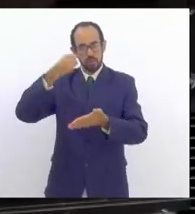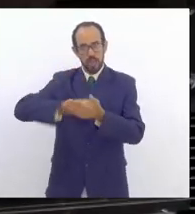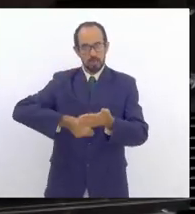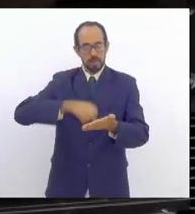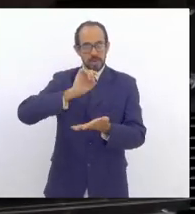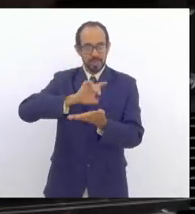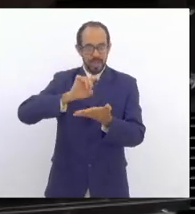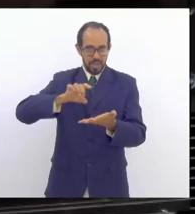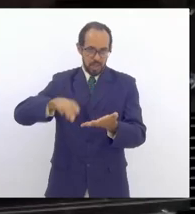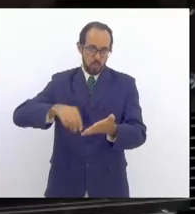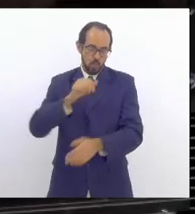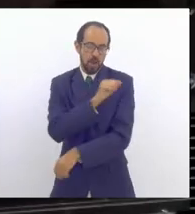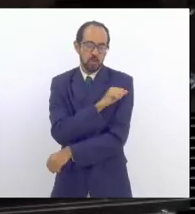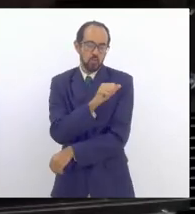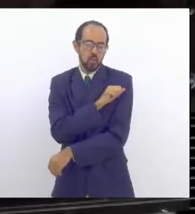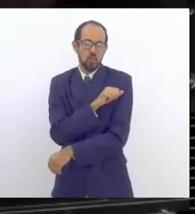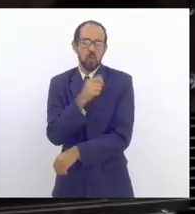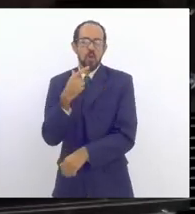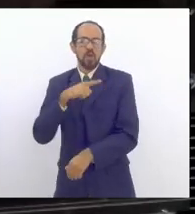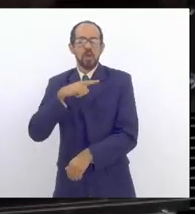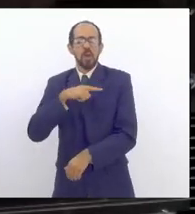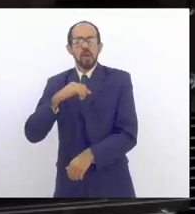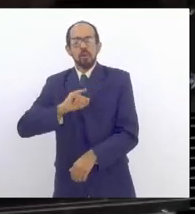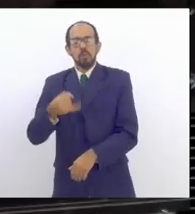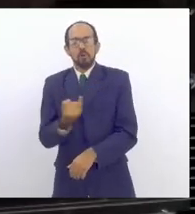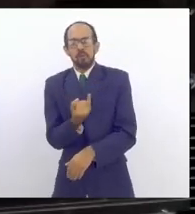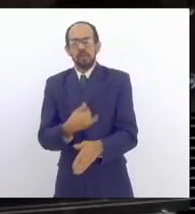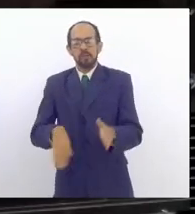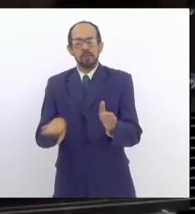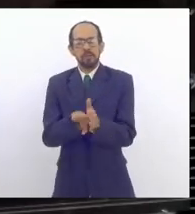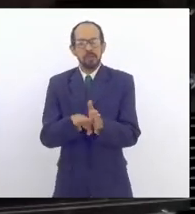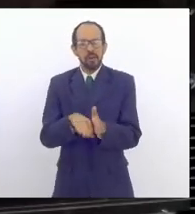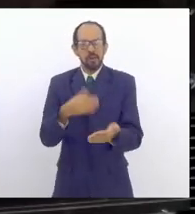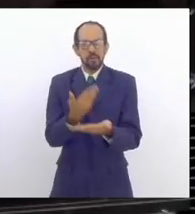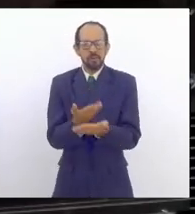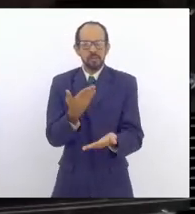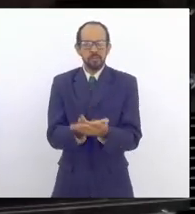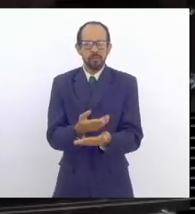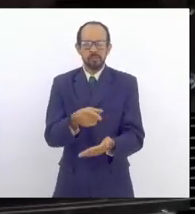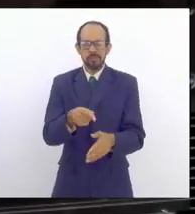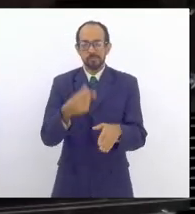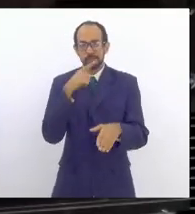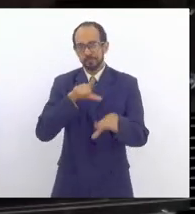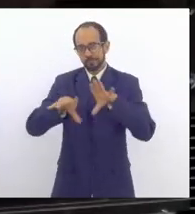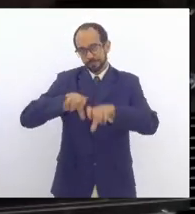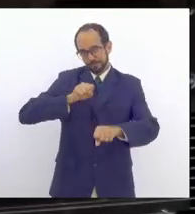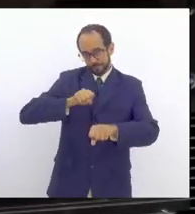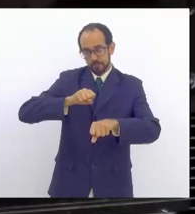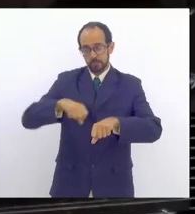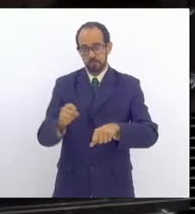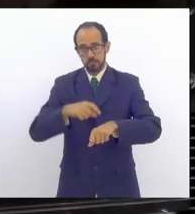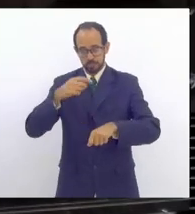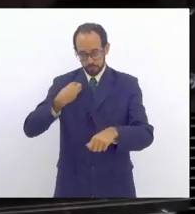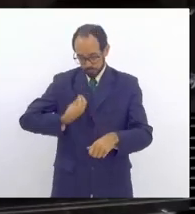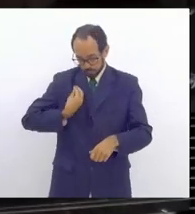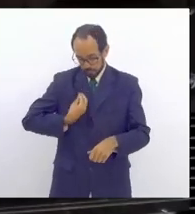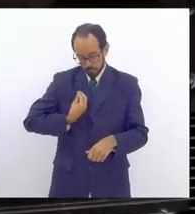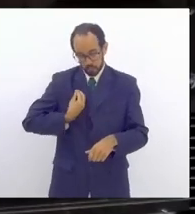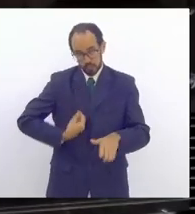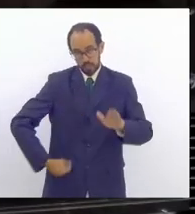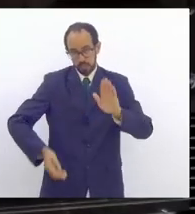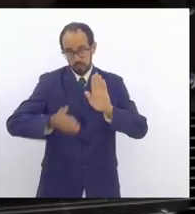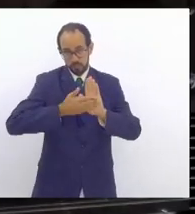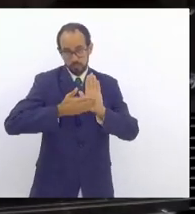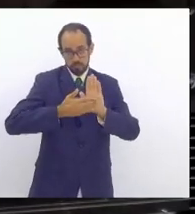Estado tenha a oportunidade de chegar à sala de aula e concluir uma formação que permita uma vida promissora e